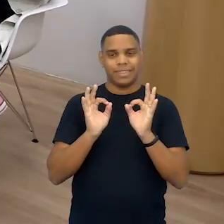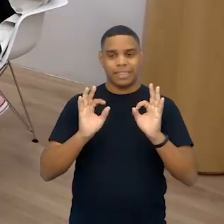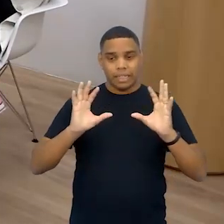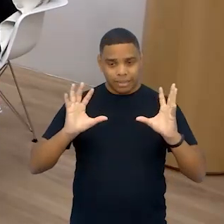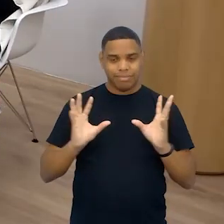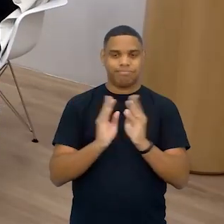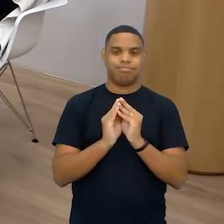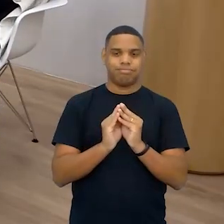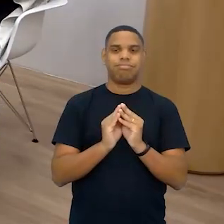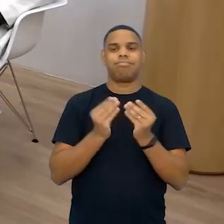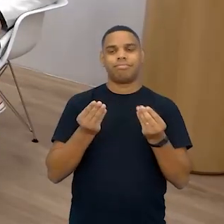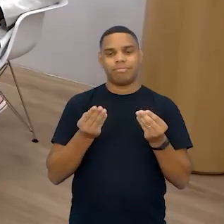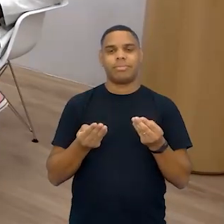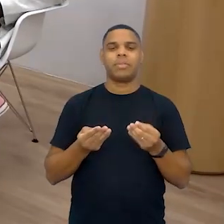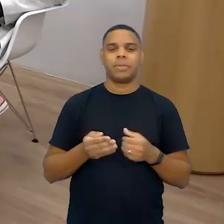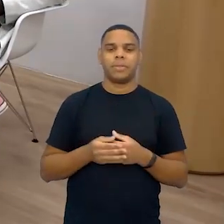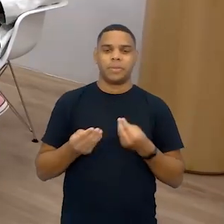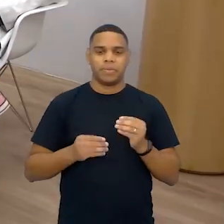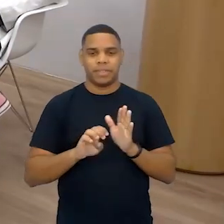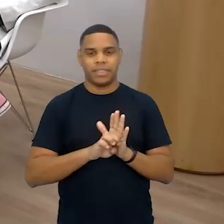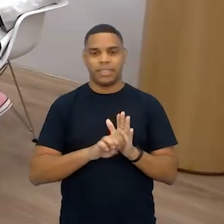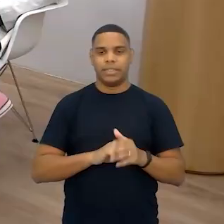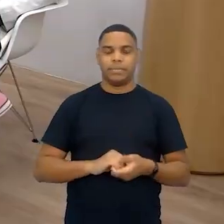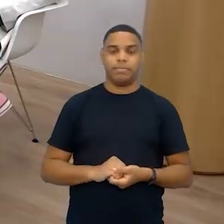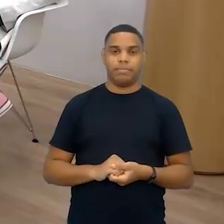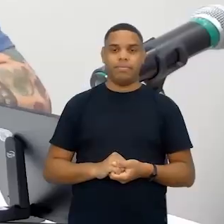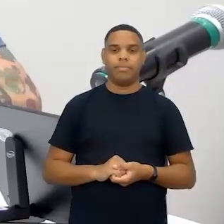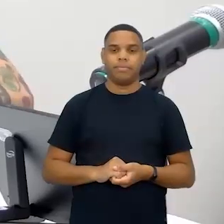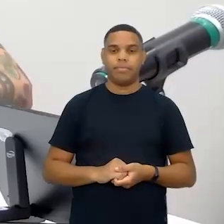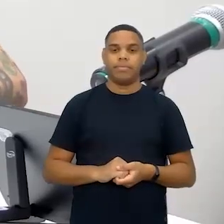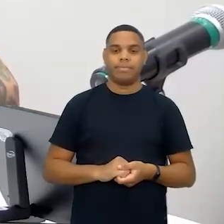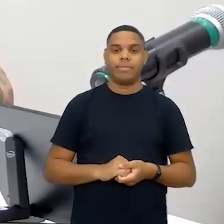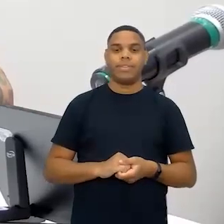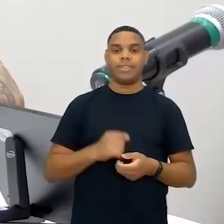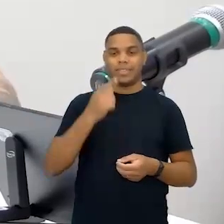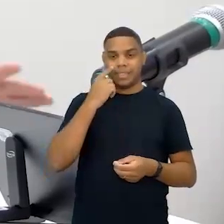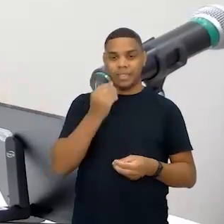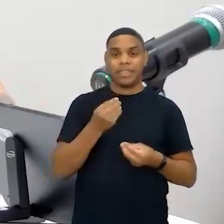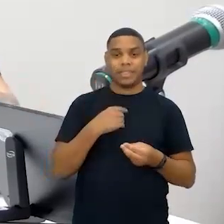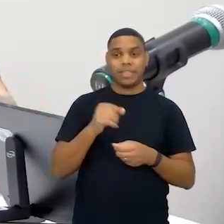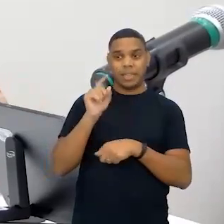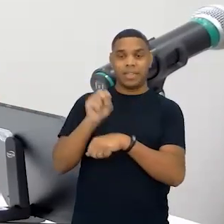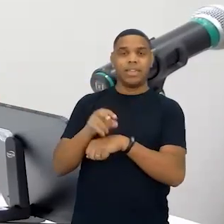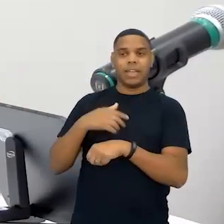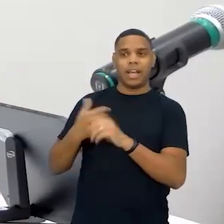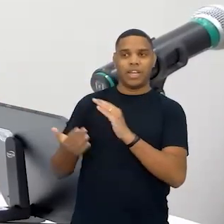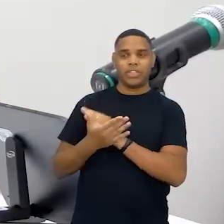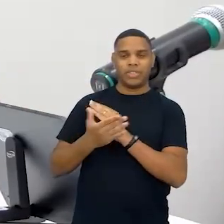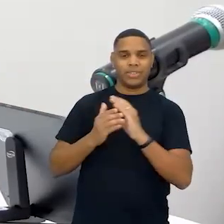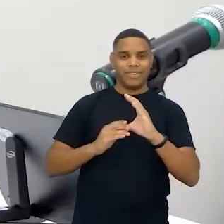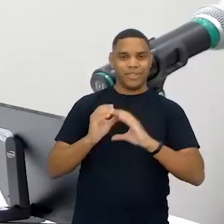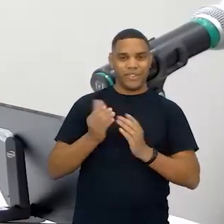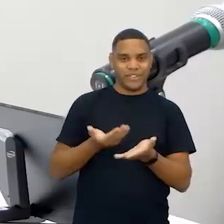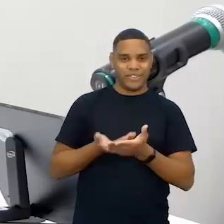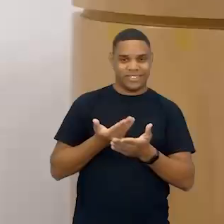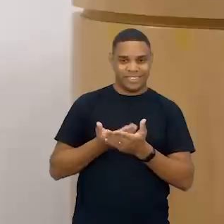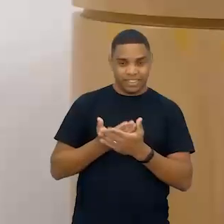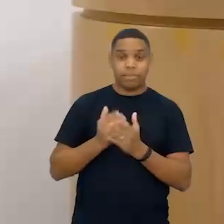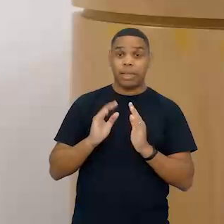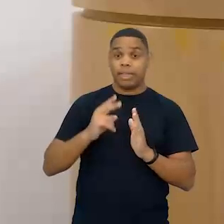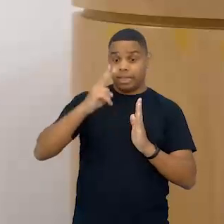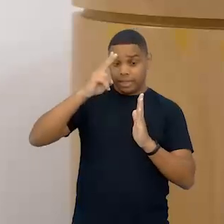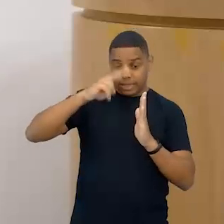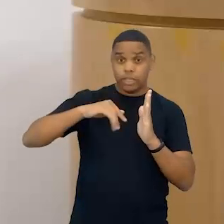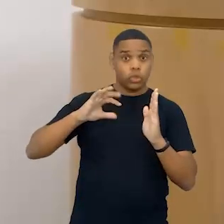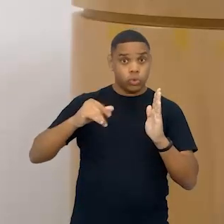Boa, isso daí para bem resumido do edital. Vou contratar professora para concurso. Quando tiver concurso, eu vou contratar professora para Mas é importante ler todas as regras